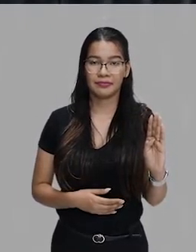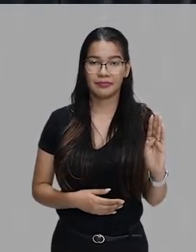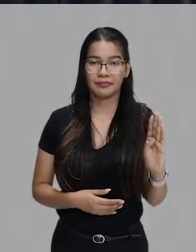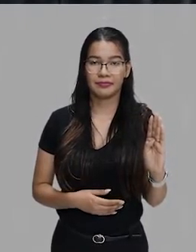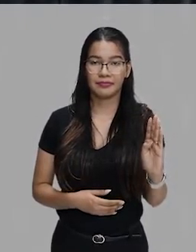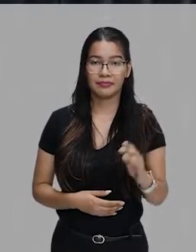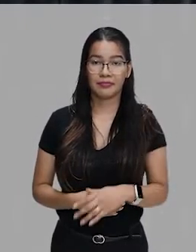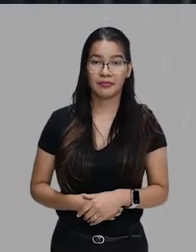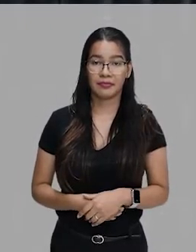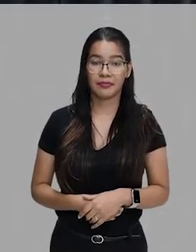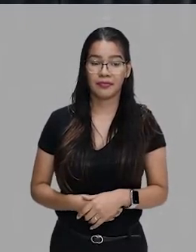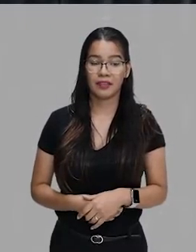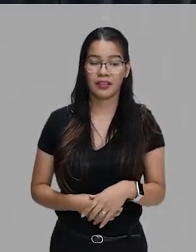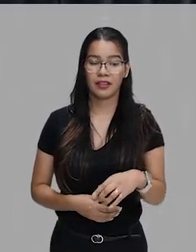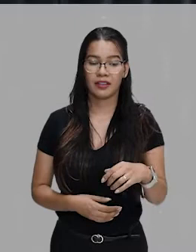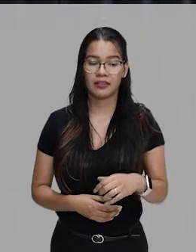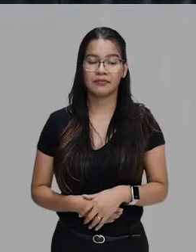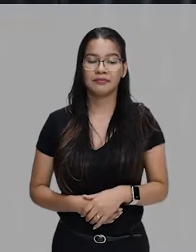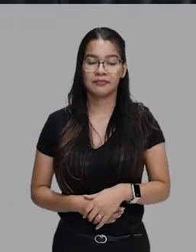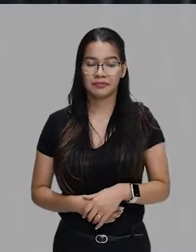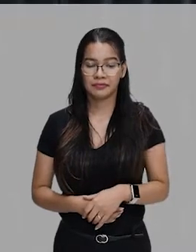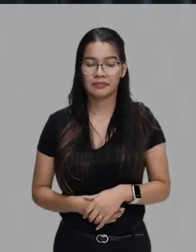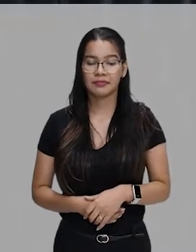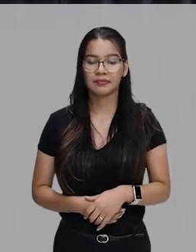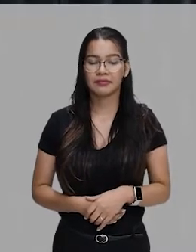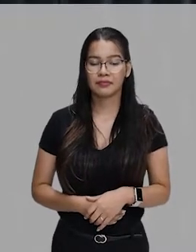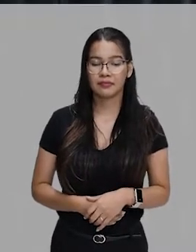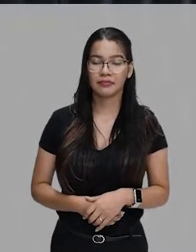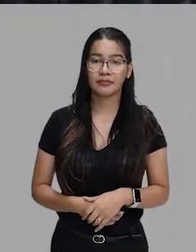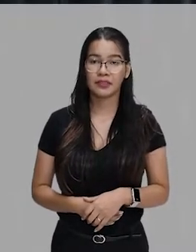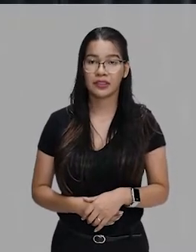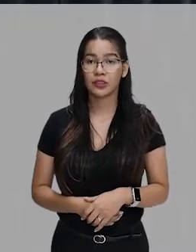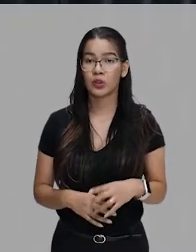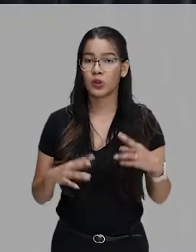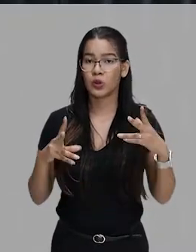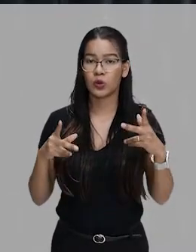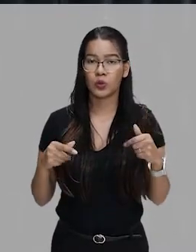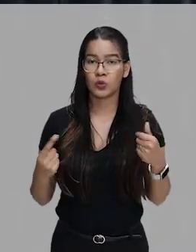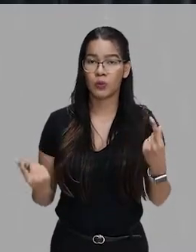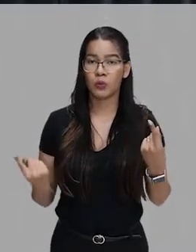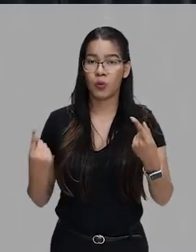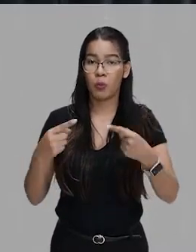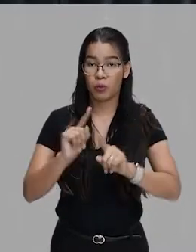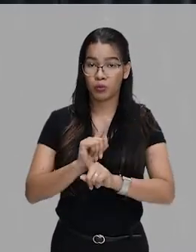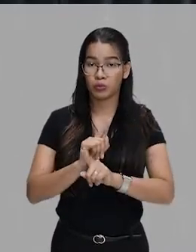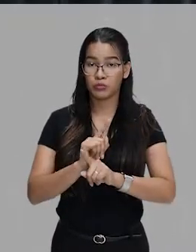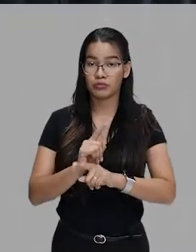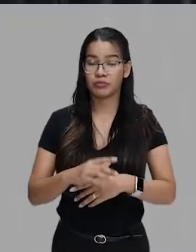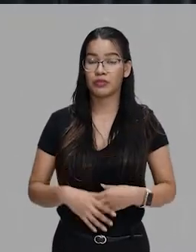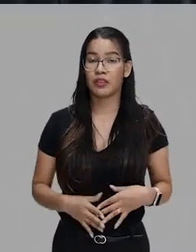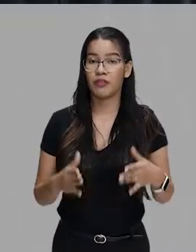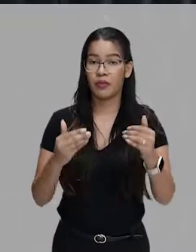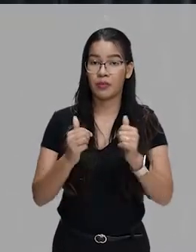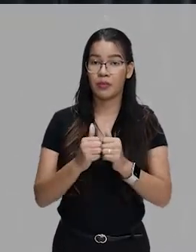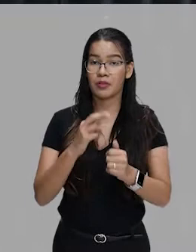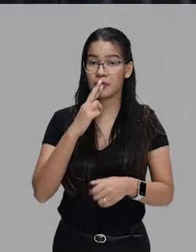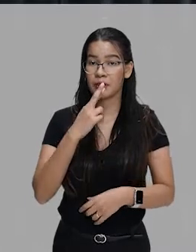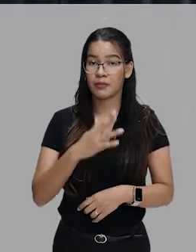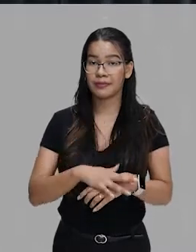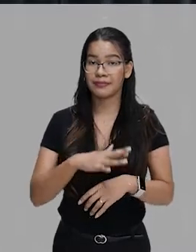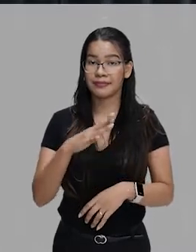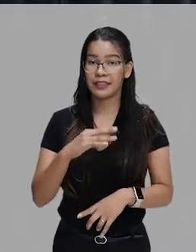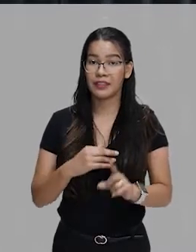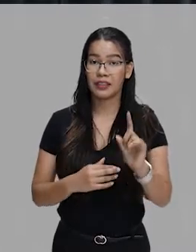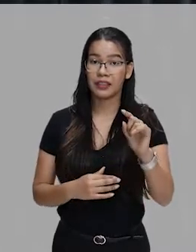adversativa. Adversativa, adversidade, contrariedade, tá? Tudo oposto. Vamos para mais uma questão?